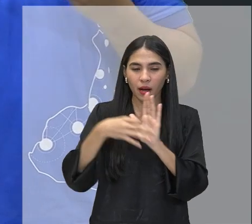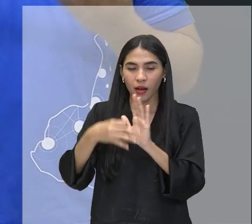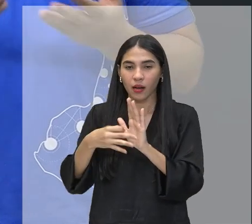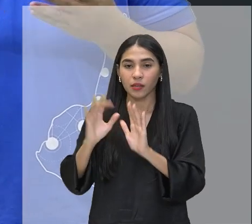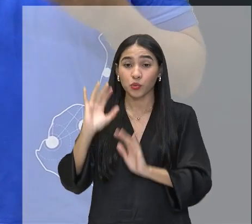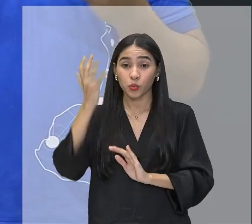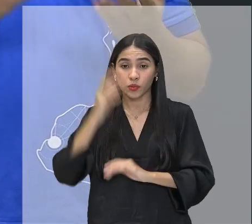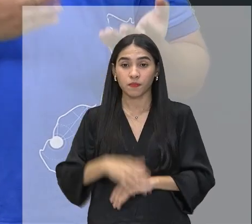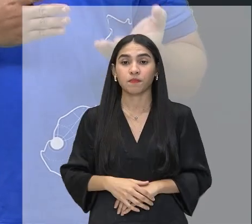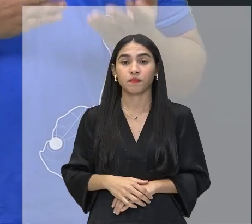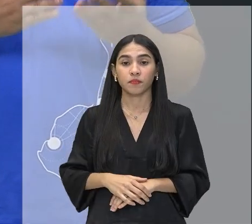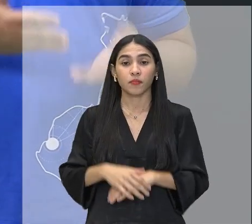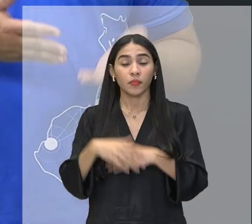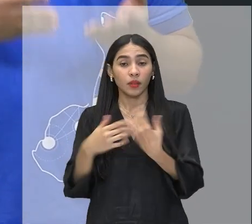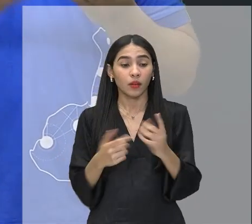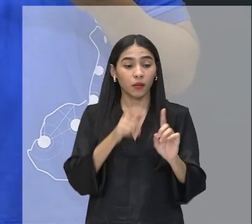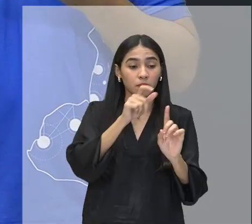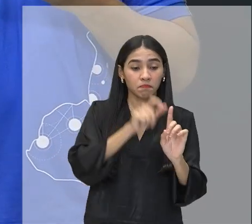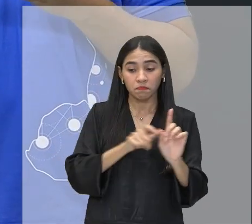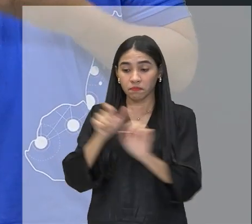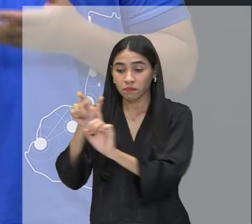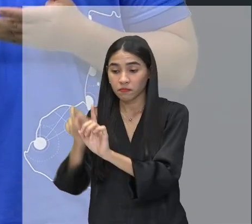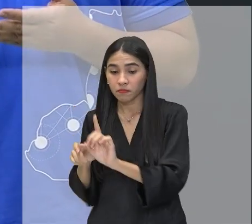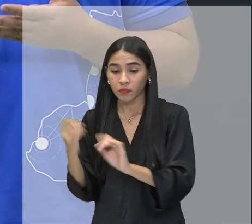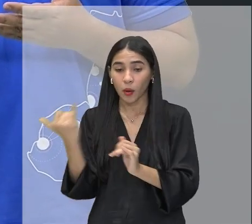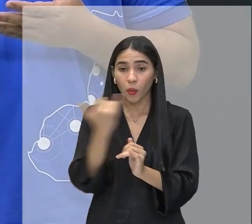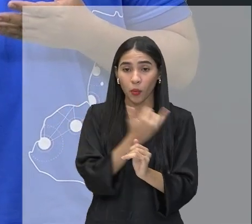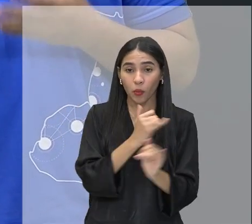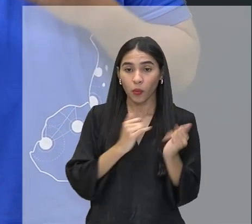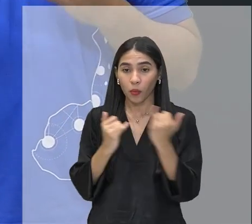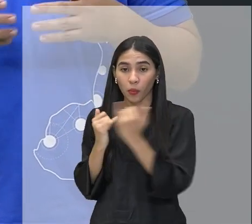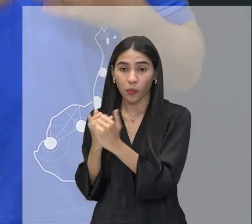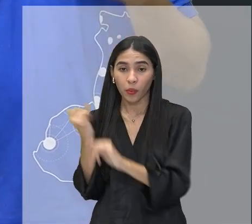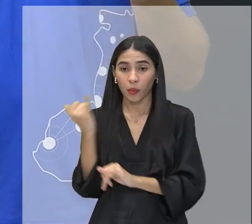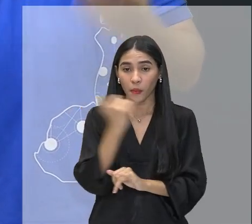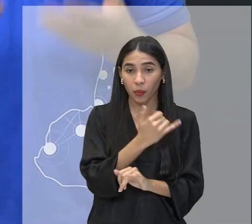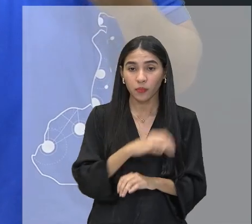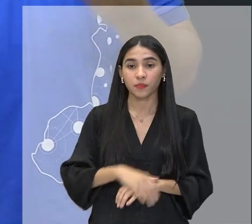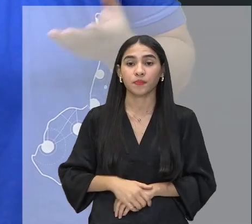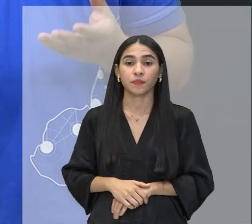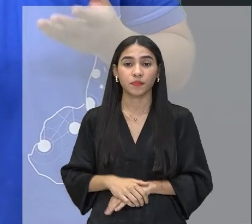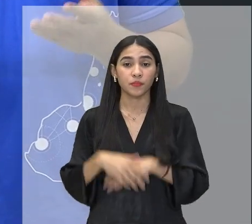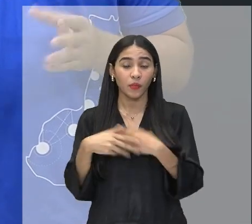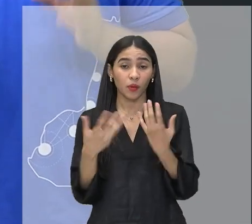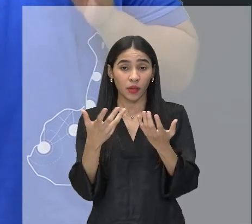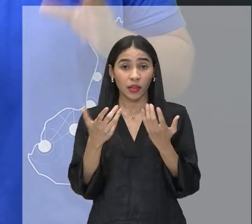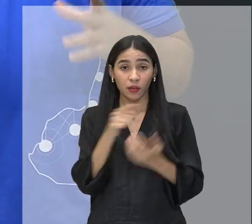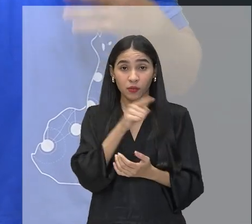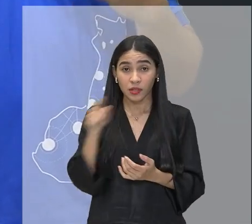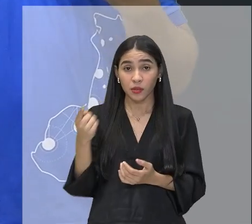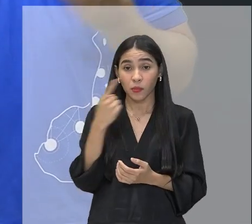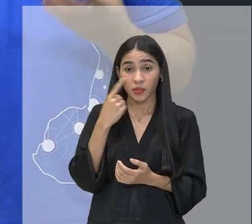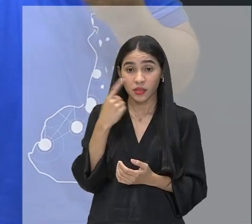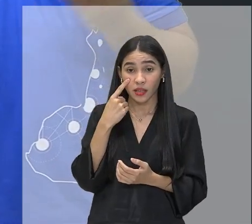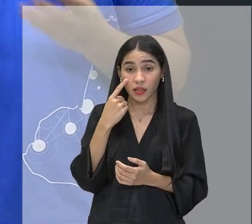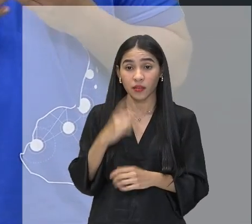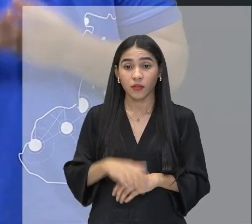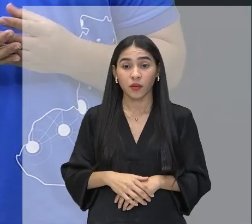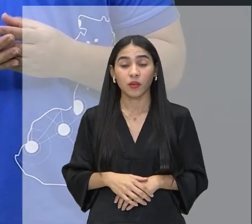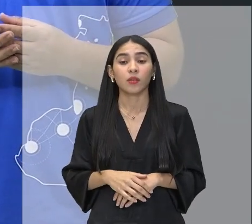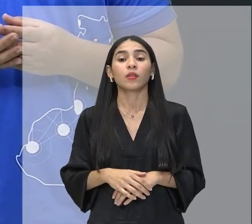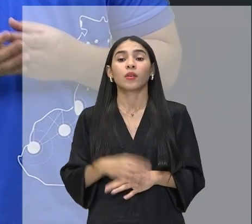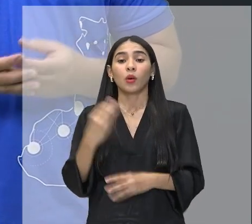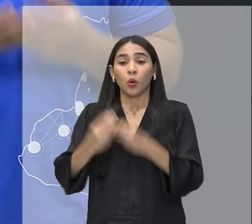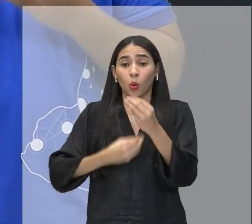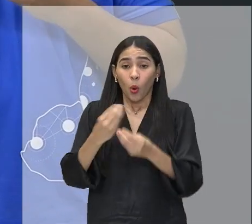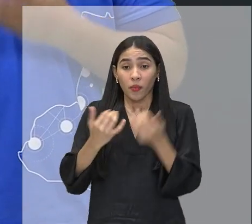situação. E percebam que um passa a informação para o outro. E eu quero que vocês observem a forma como